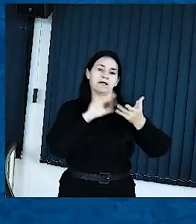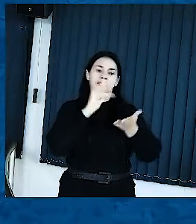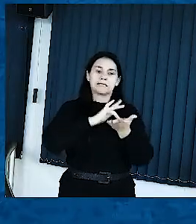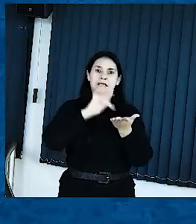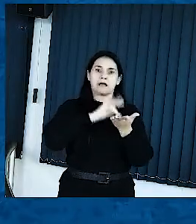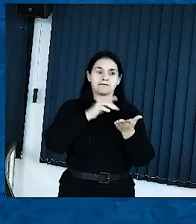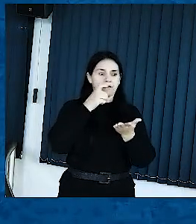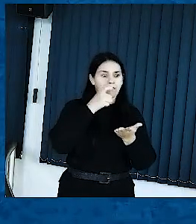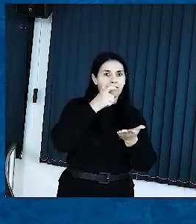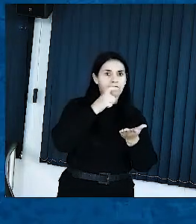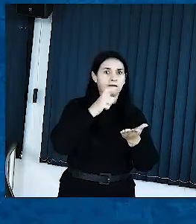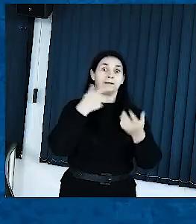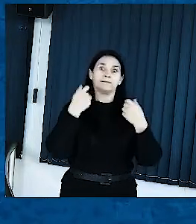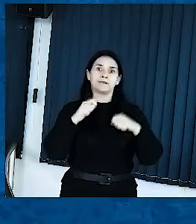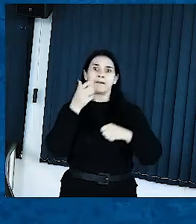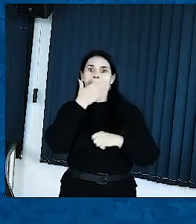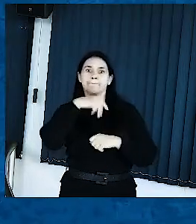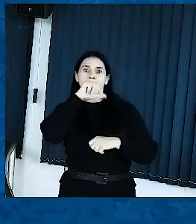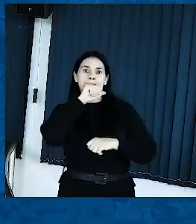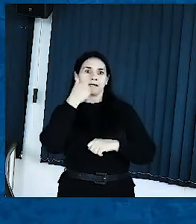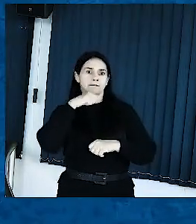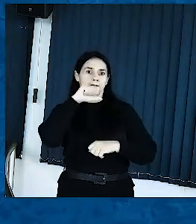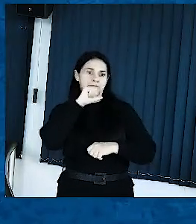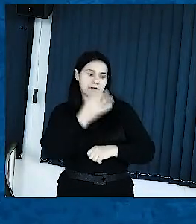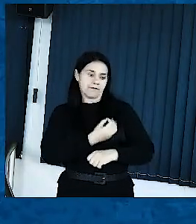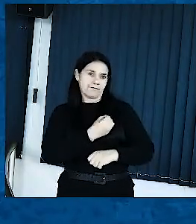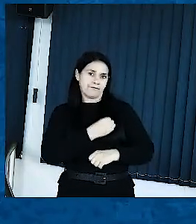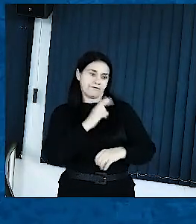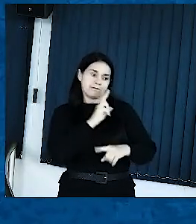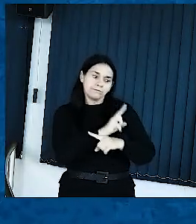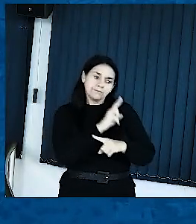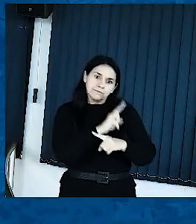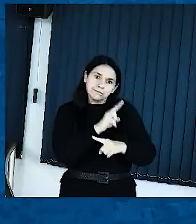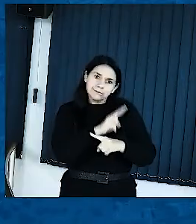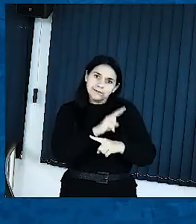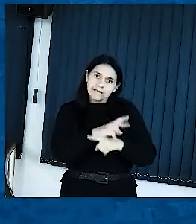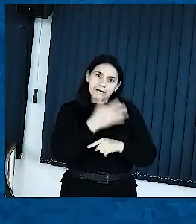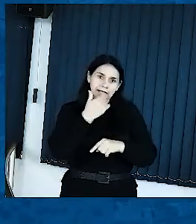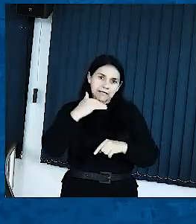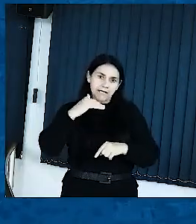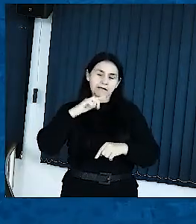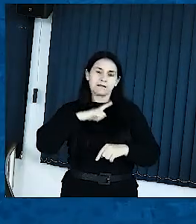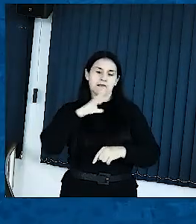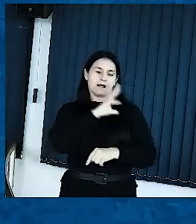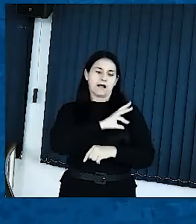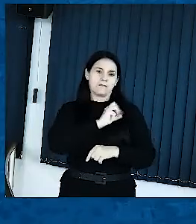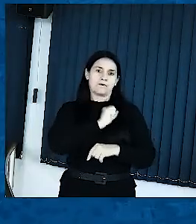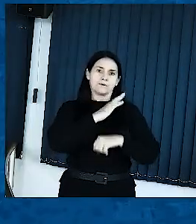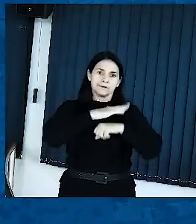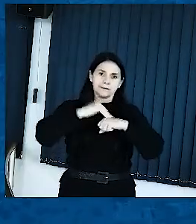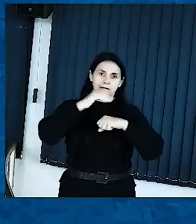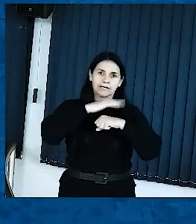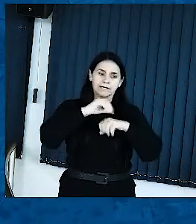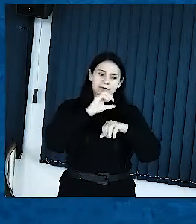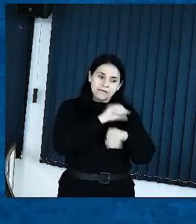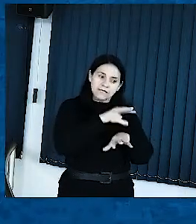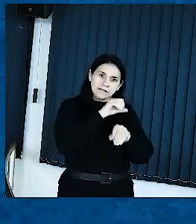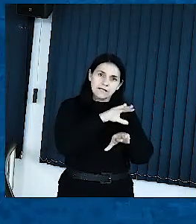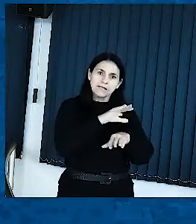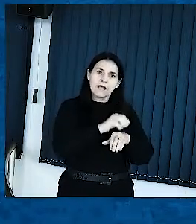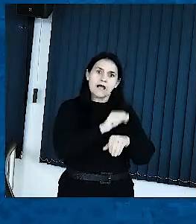precisamos ter presença, nós precisamos ter cuidado, nós precisamos ter amor, carinho,